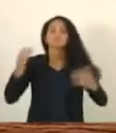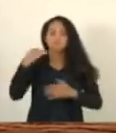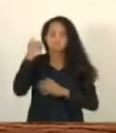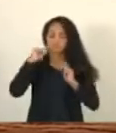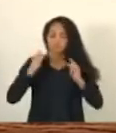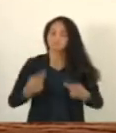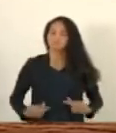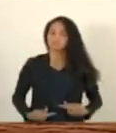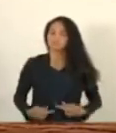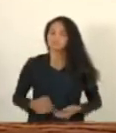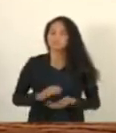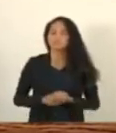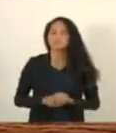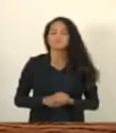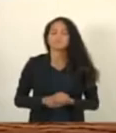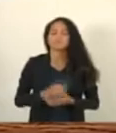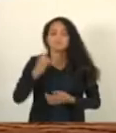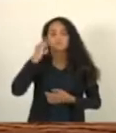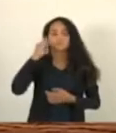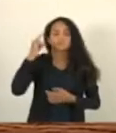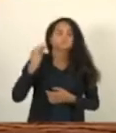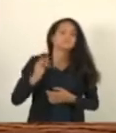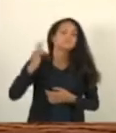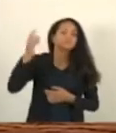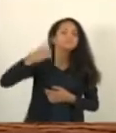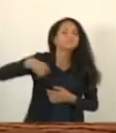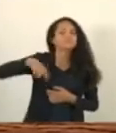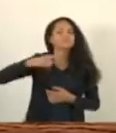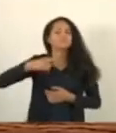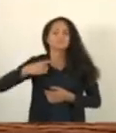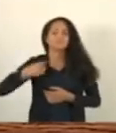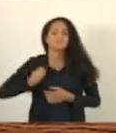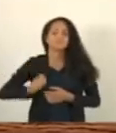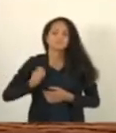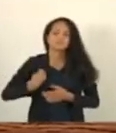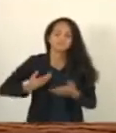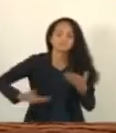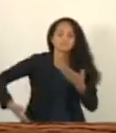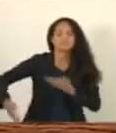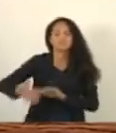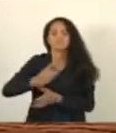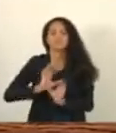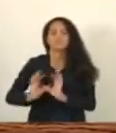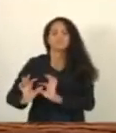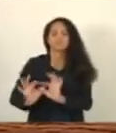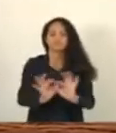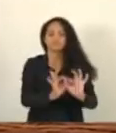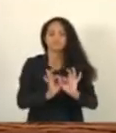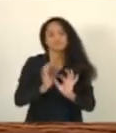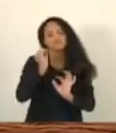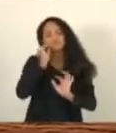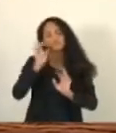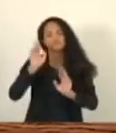em ver o dia em que estarão convivendo de forma harmônica, de forma harmoniosa, os trabalhadores da